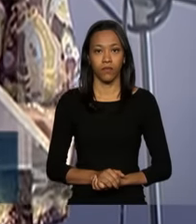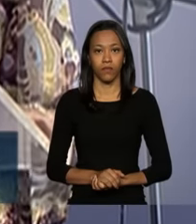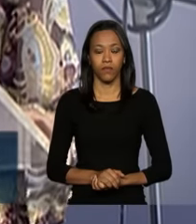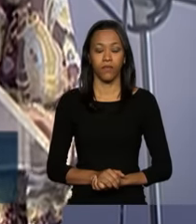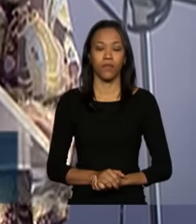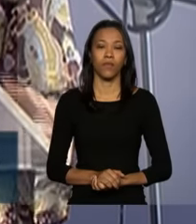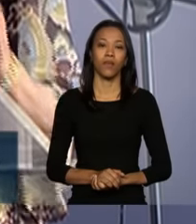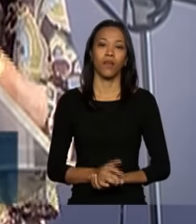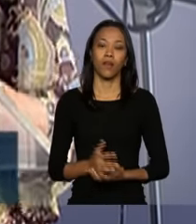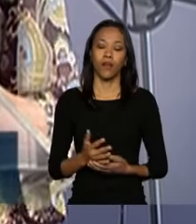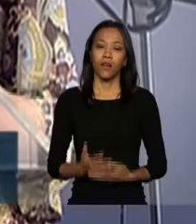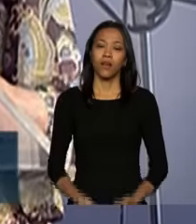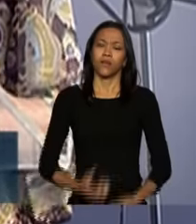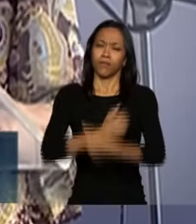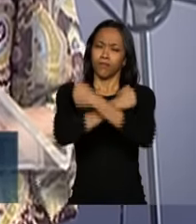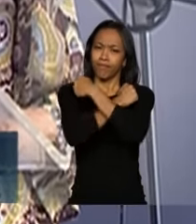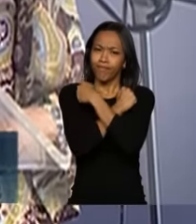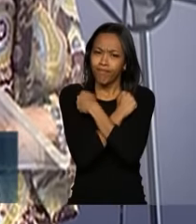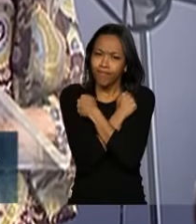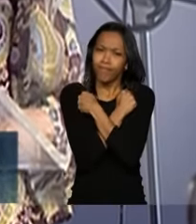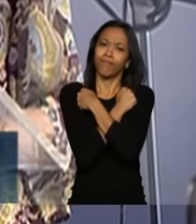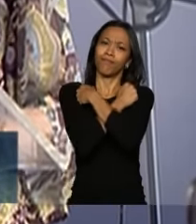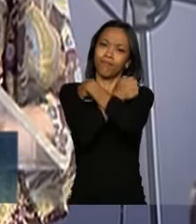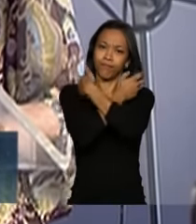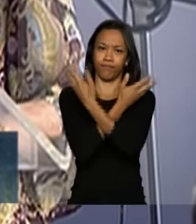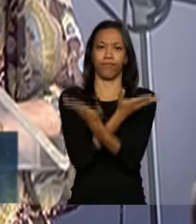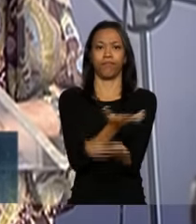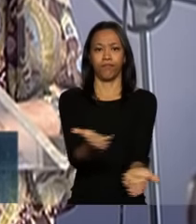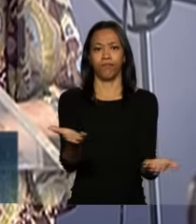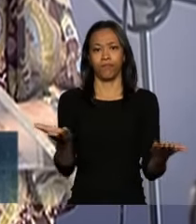Um grande abraço a todas